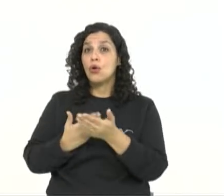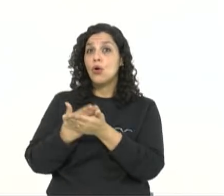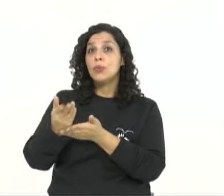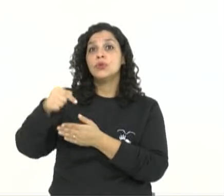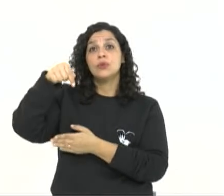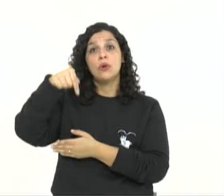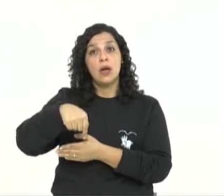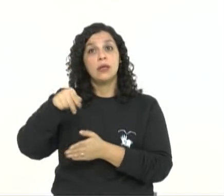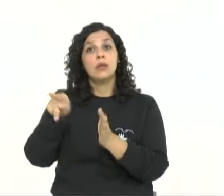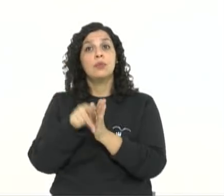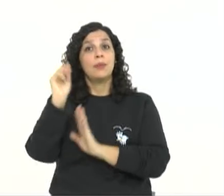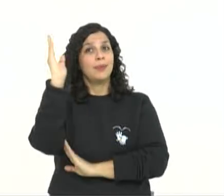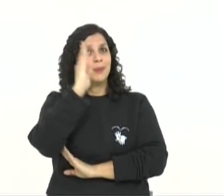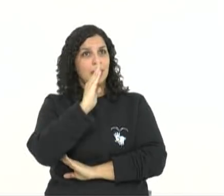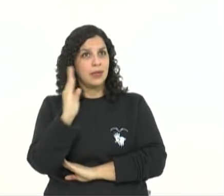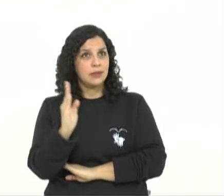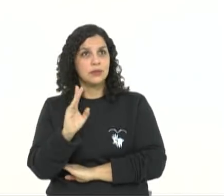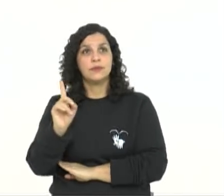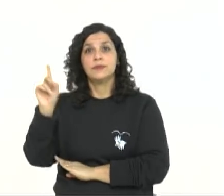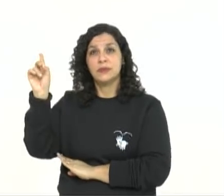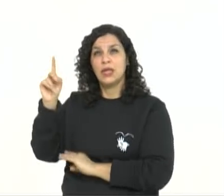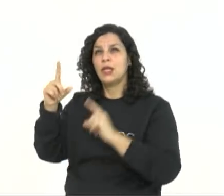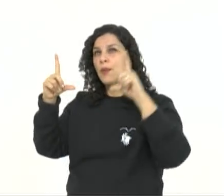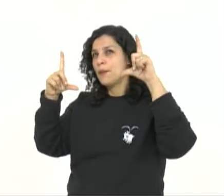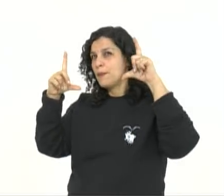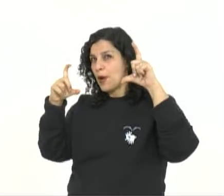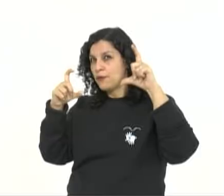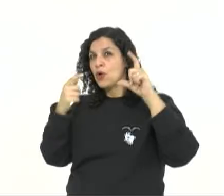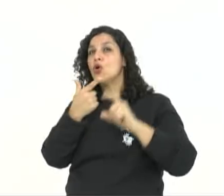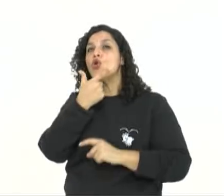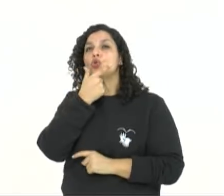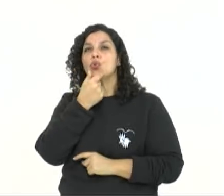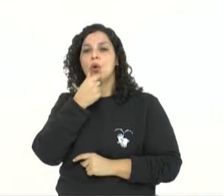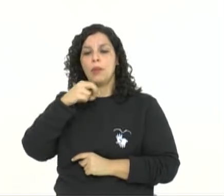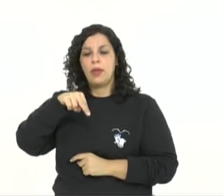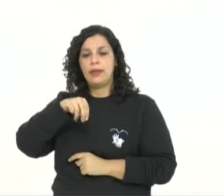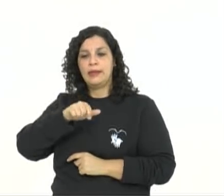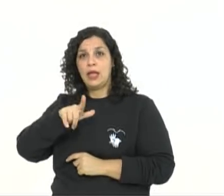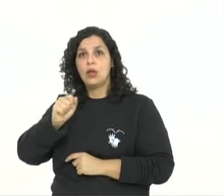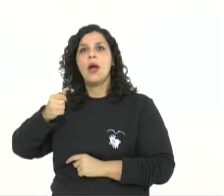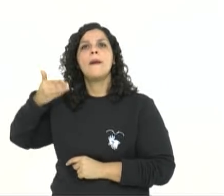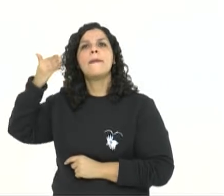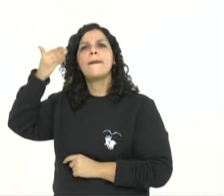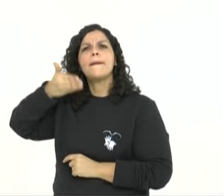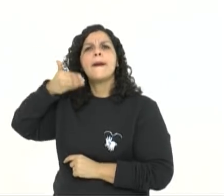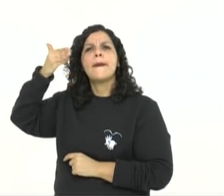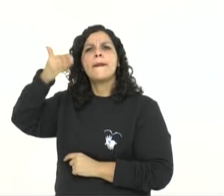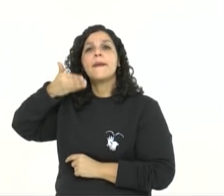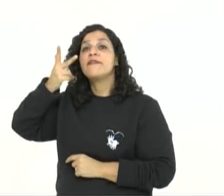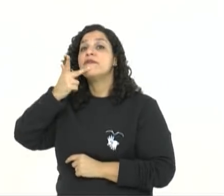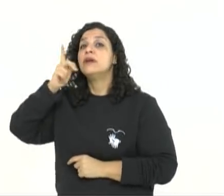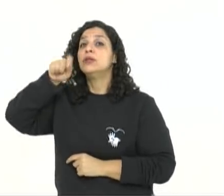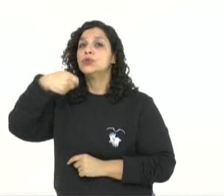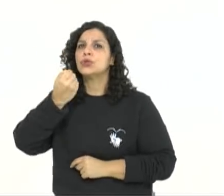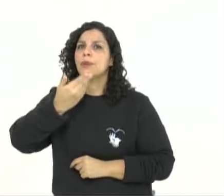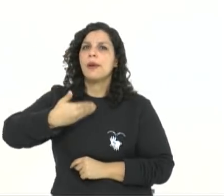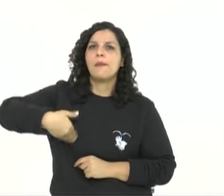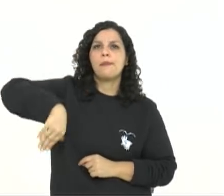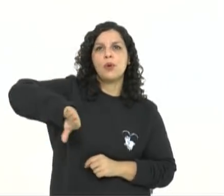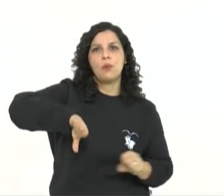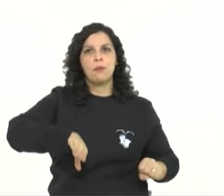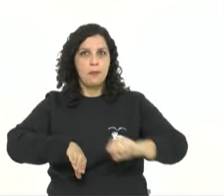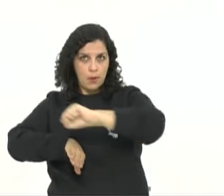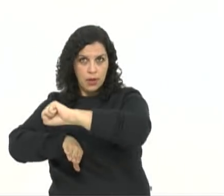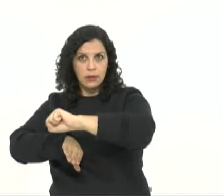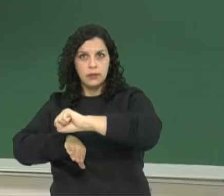Muay Thai no Brasil. Então a gente tem uma foto ali do Nélio, né, ele palestrando a respeito do Muay Thai, e uma